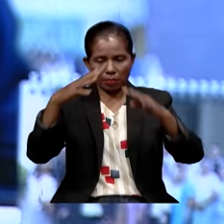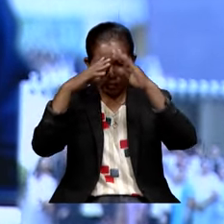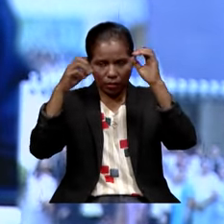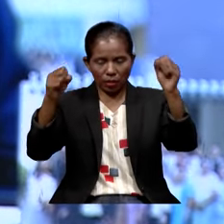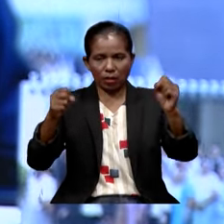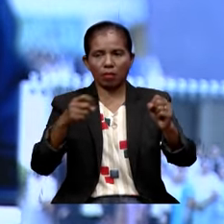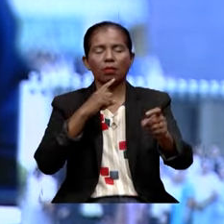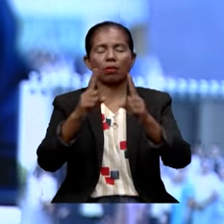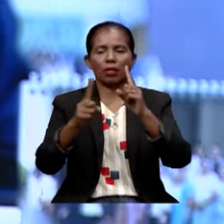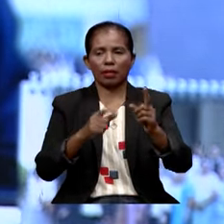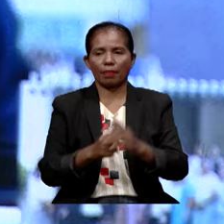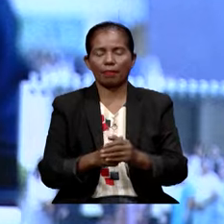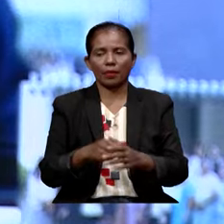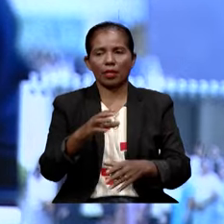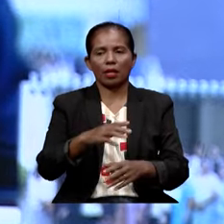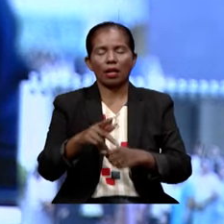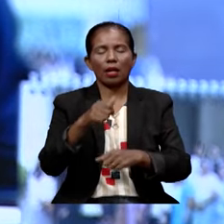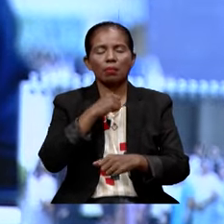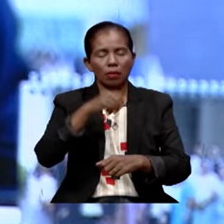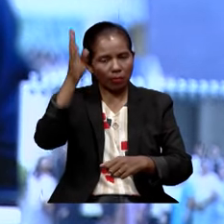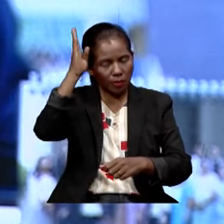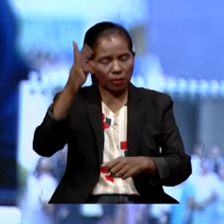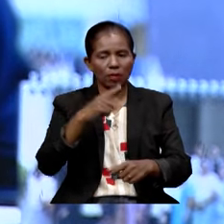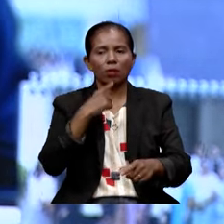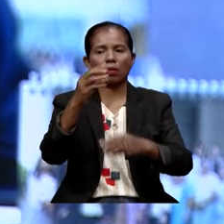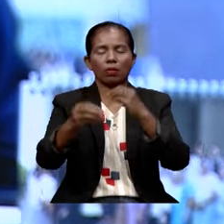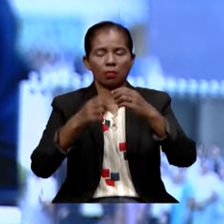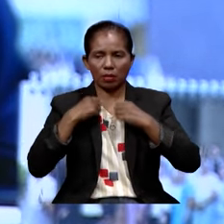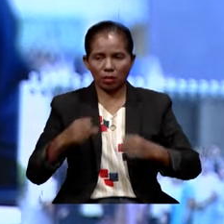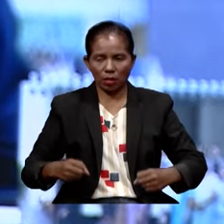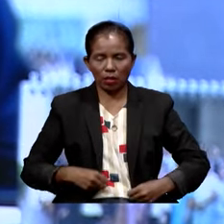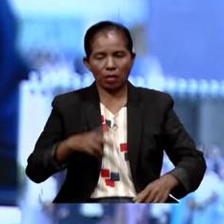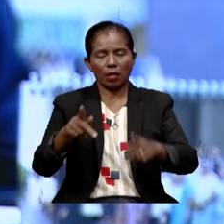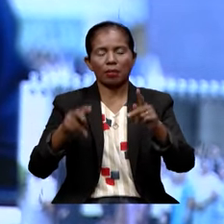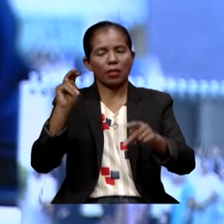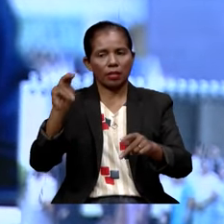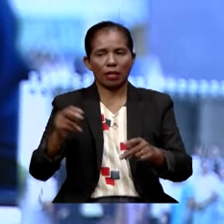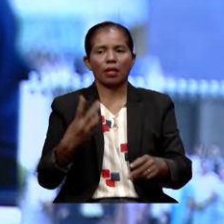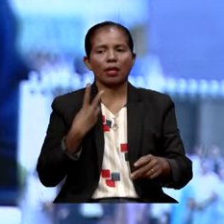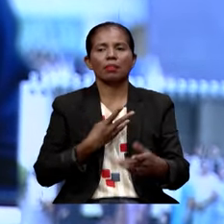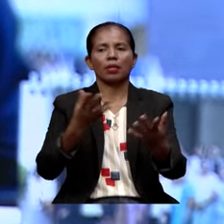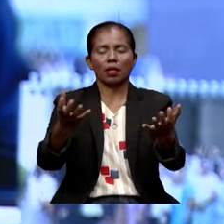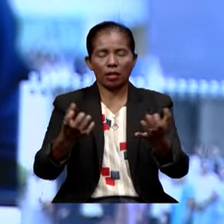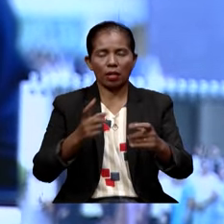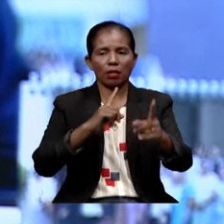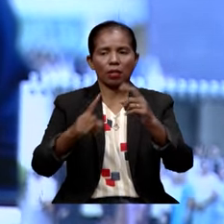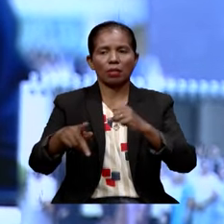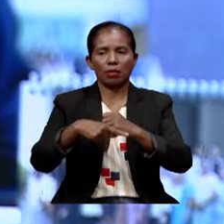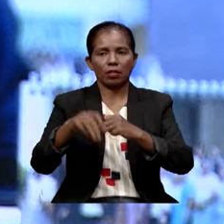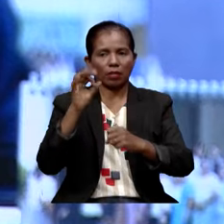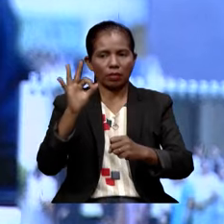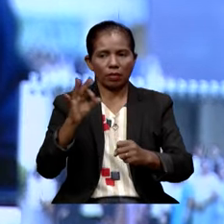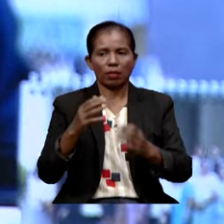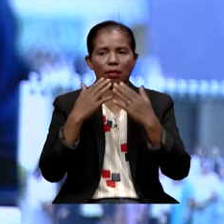República, aquilo, bispo ser igreja, ser aquilo, vai questão saúde, povo, né? E da mesma forma, a cara fundamenta a bancada Fretalin.